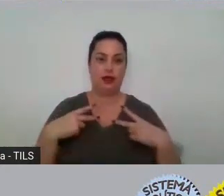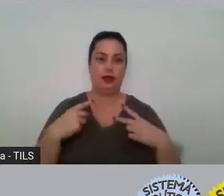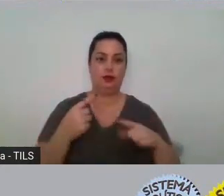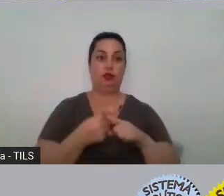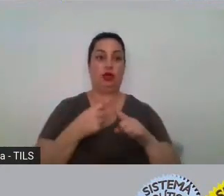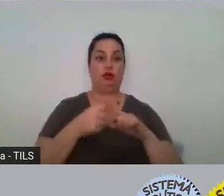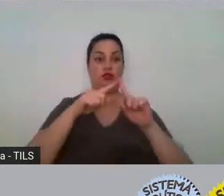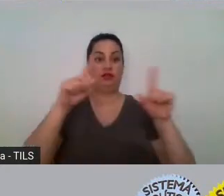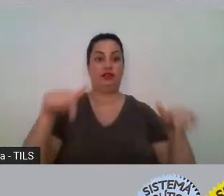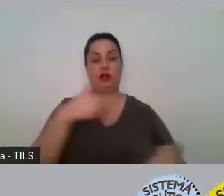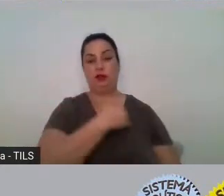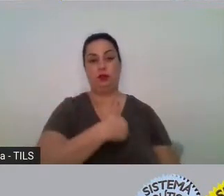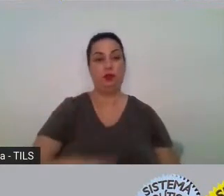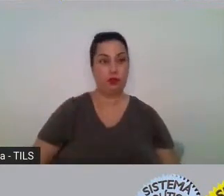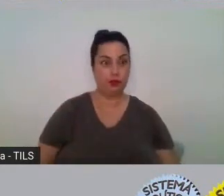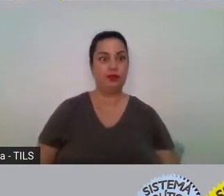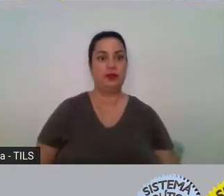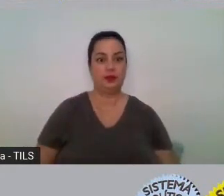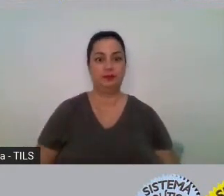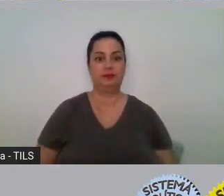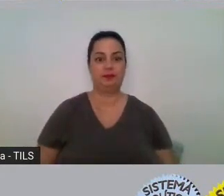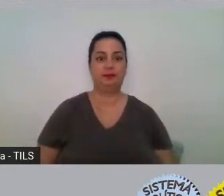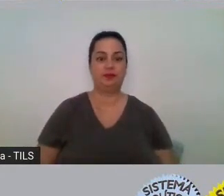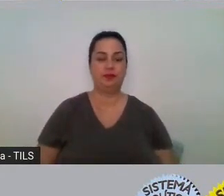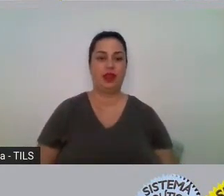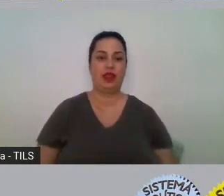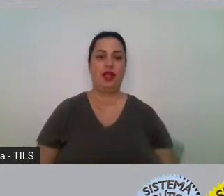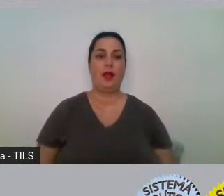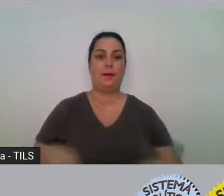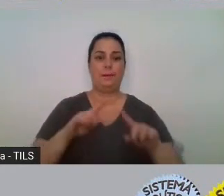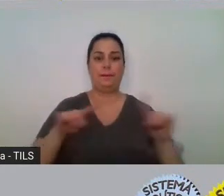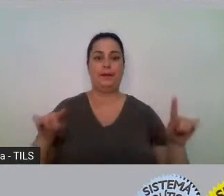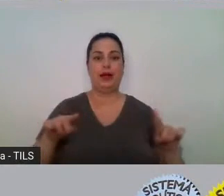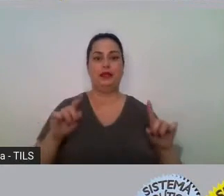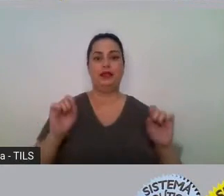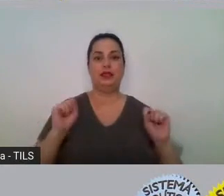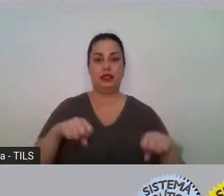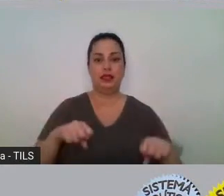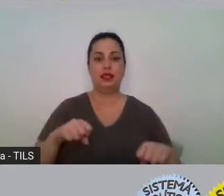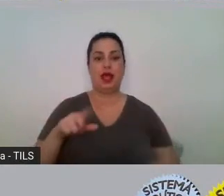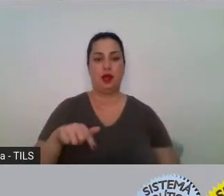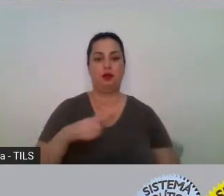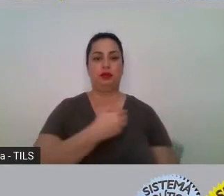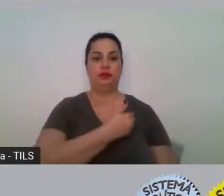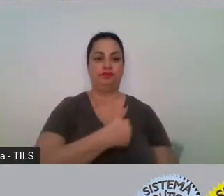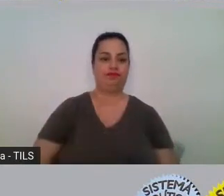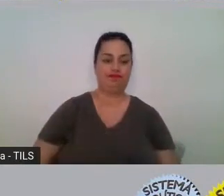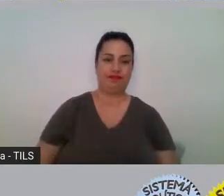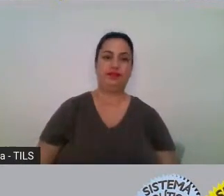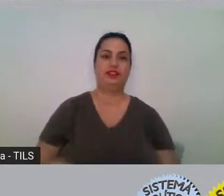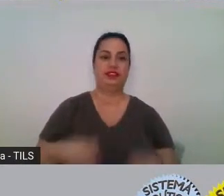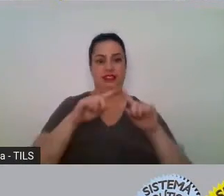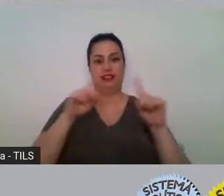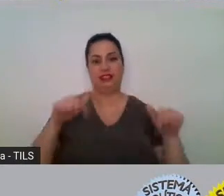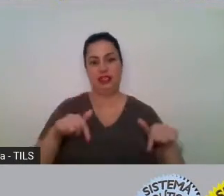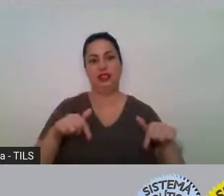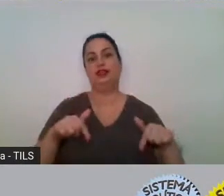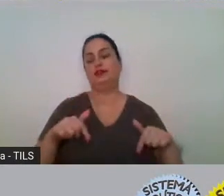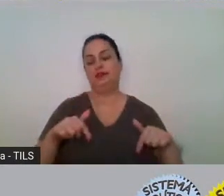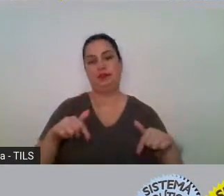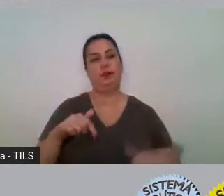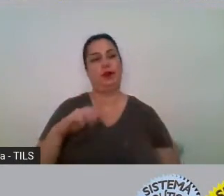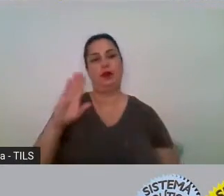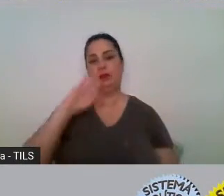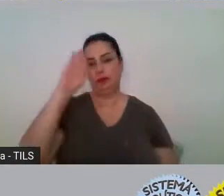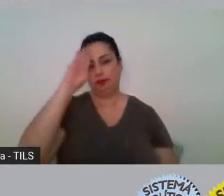uma vez, serem decisivos. Uma pausazinha. No momento em que os servidores públicos mostraram, mais uma vez,